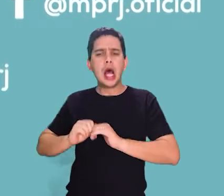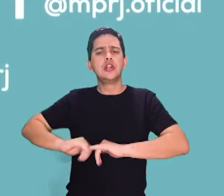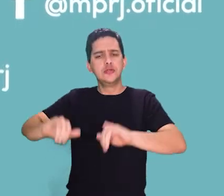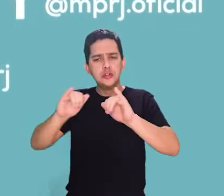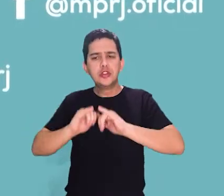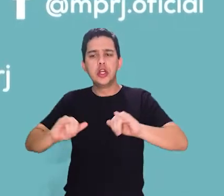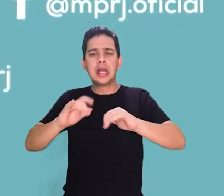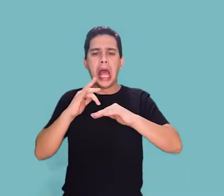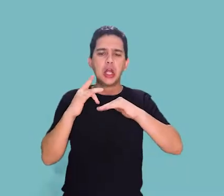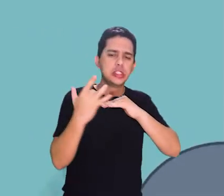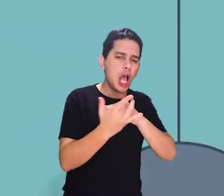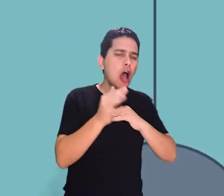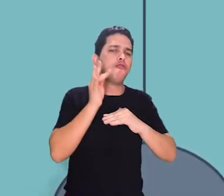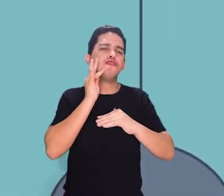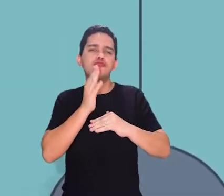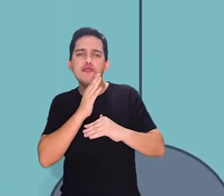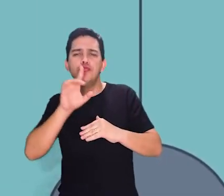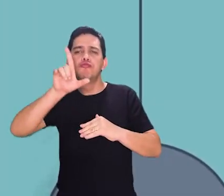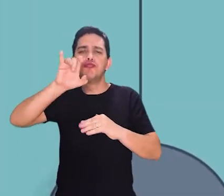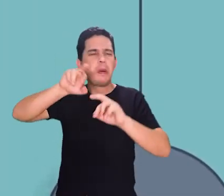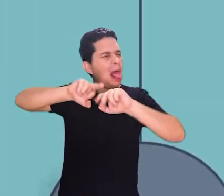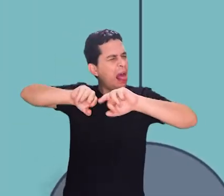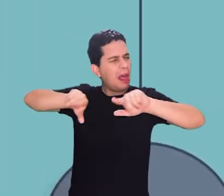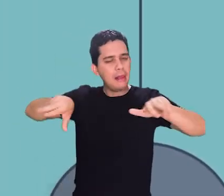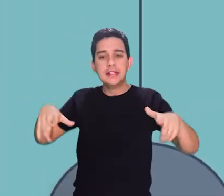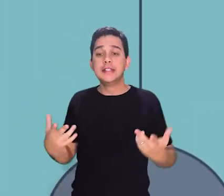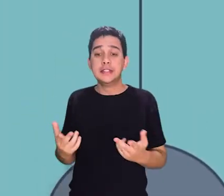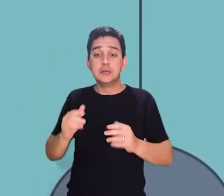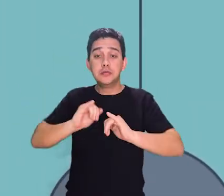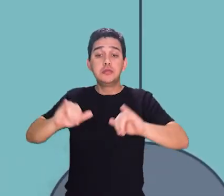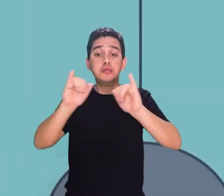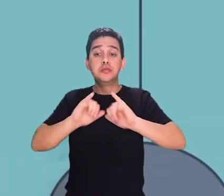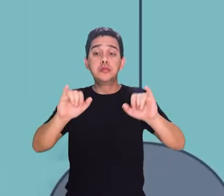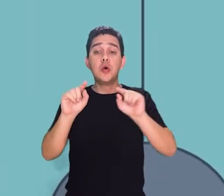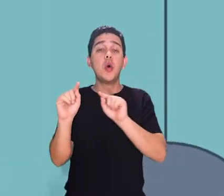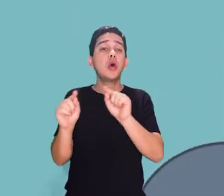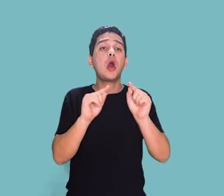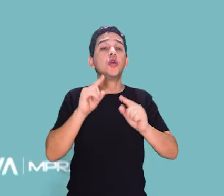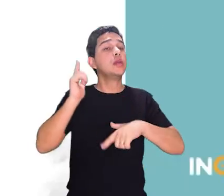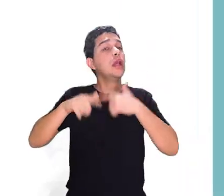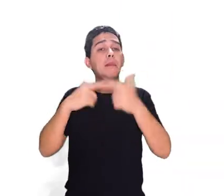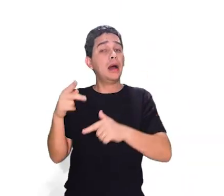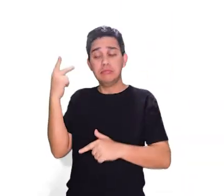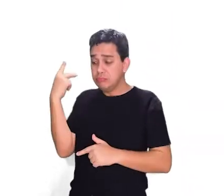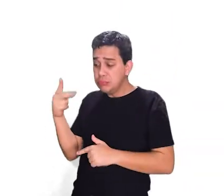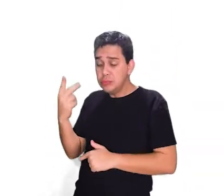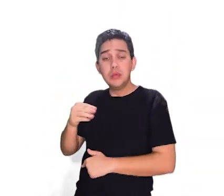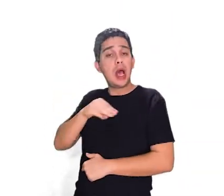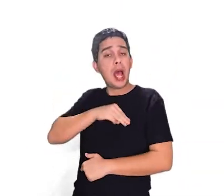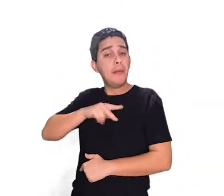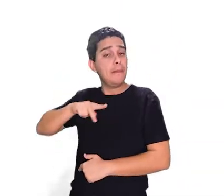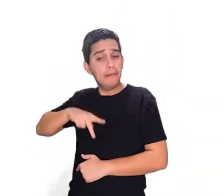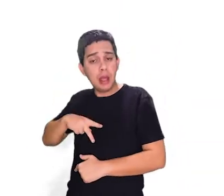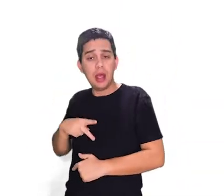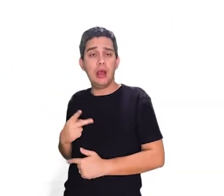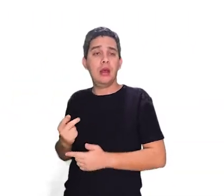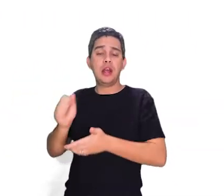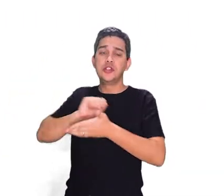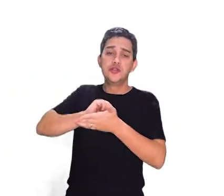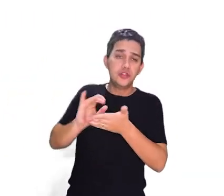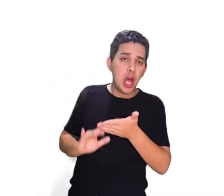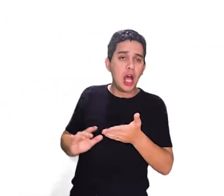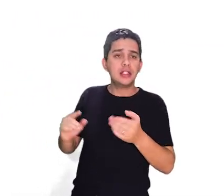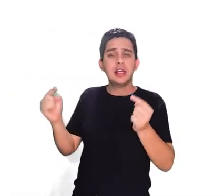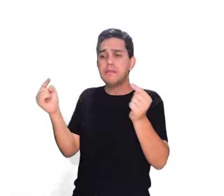redes sociais uma série de postagens informativas sobre as funções, atribuições e atividades do